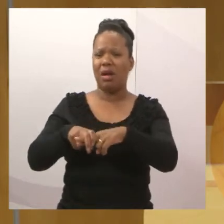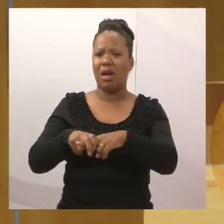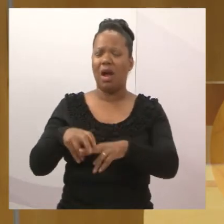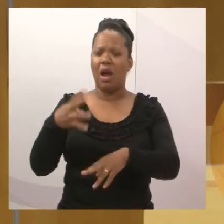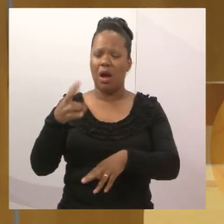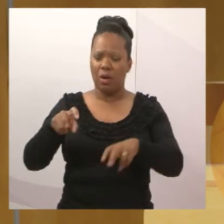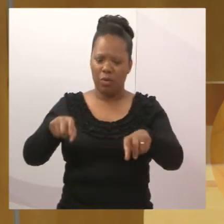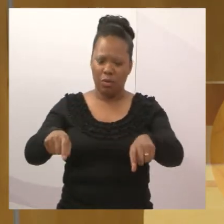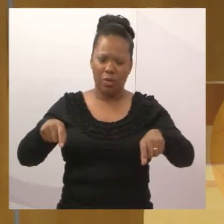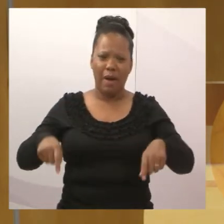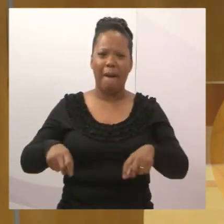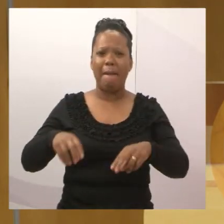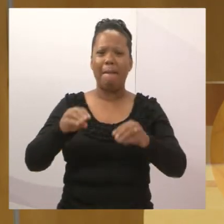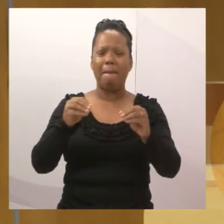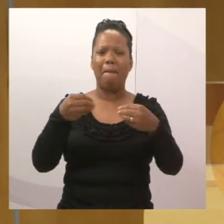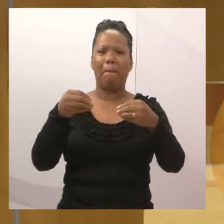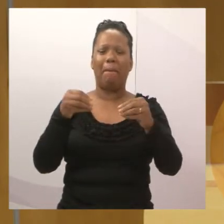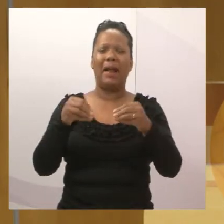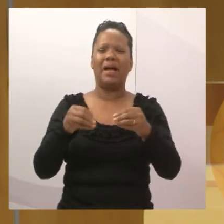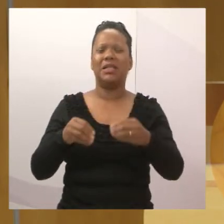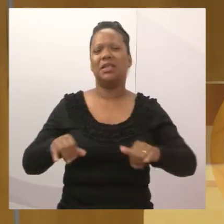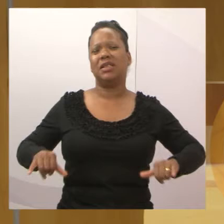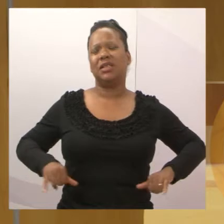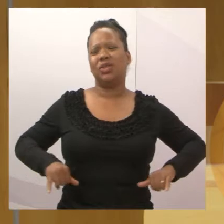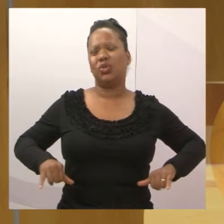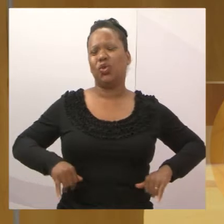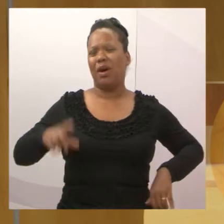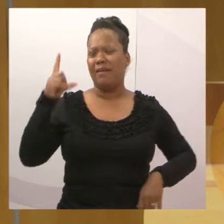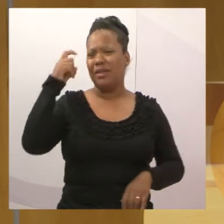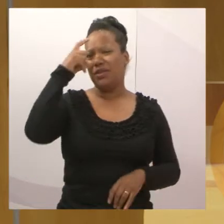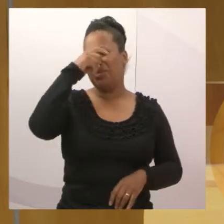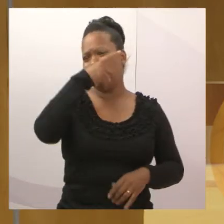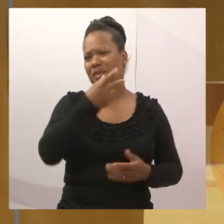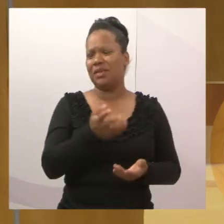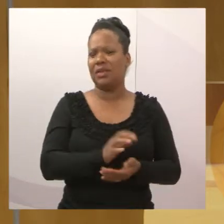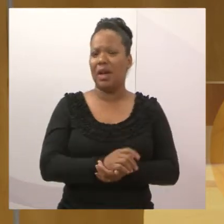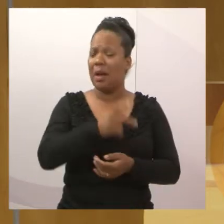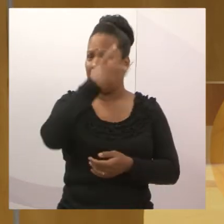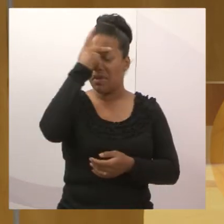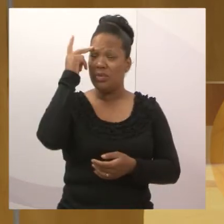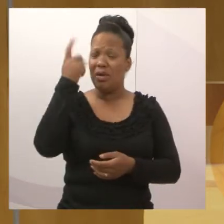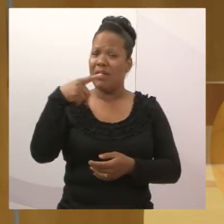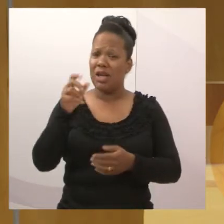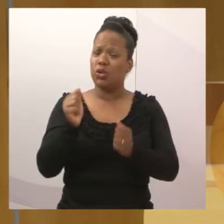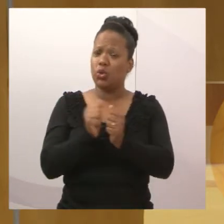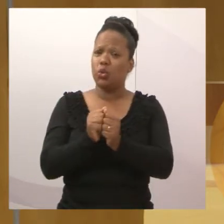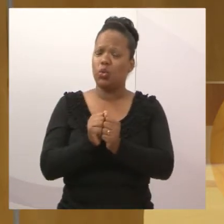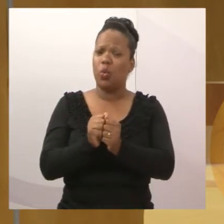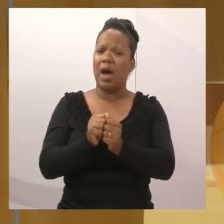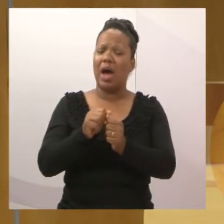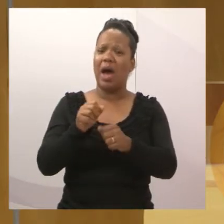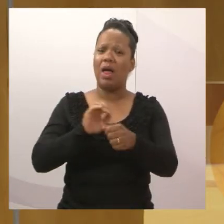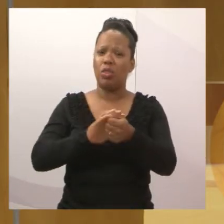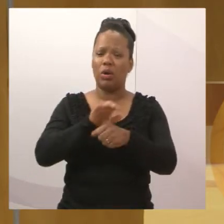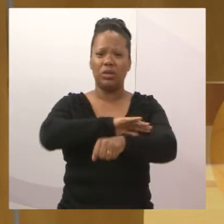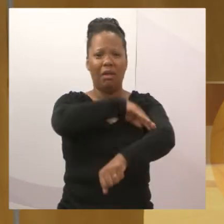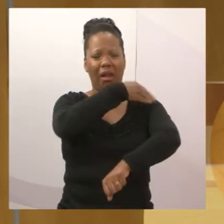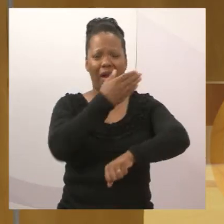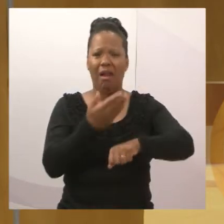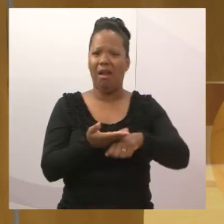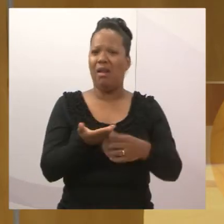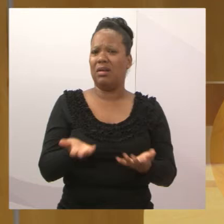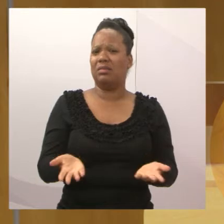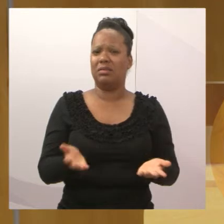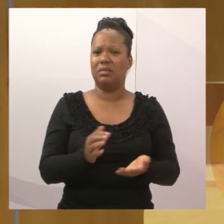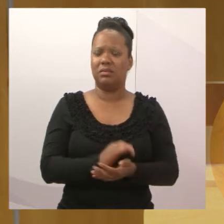4 pernas de plástico. Então, eu estou pensando aqui nos acompanhantes também, porque ficar a noite inteira na Santa Casa não é bom.